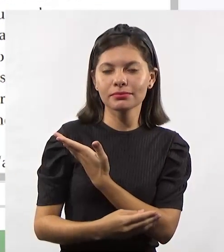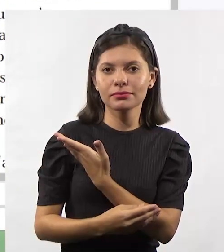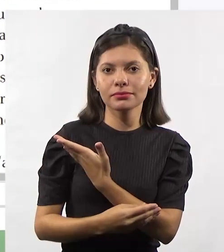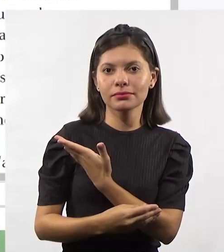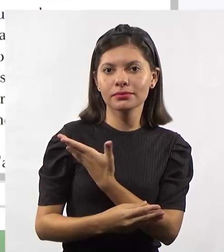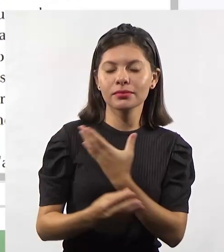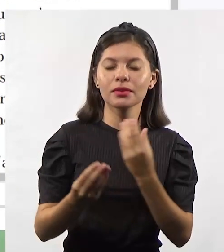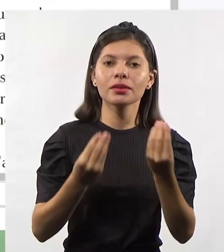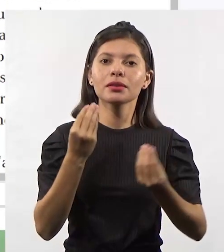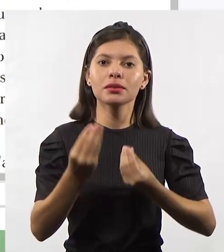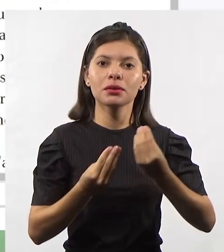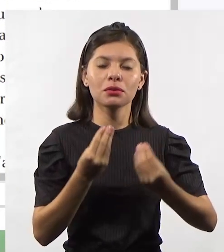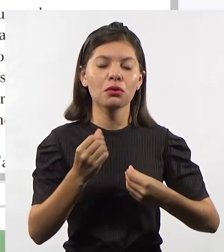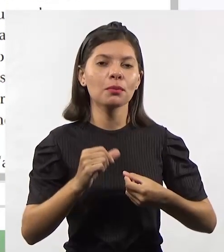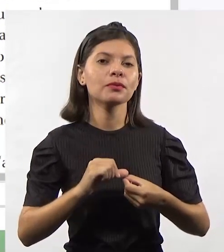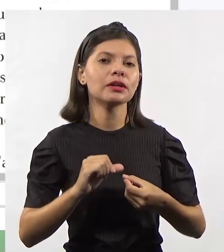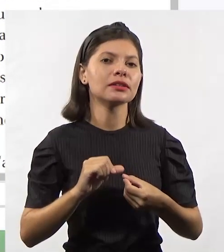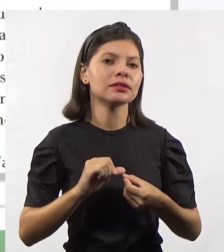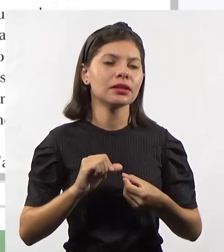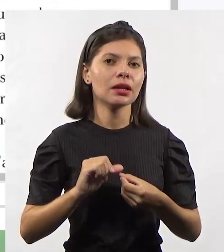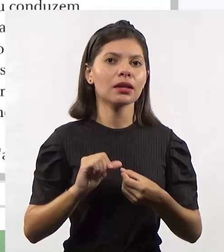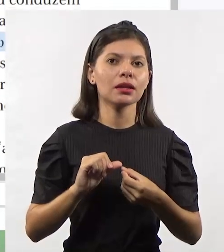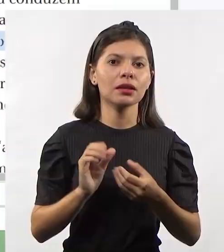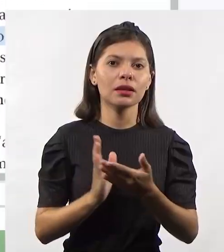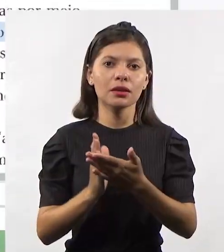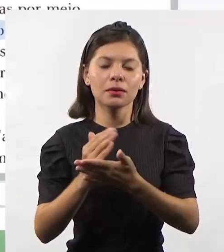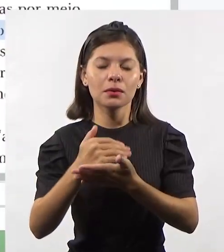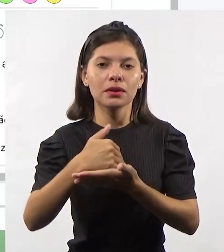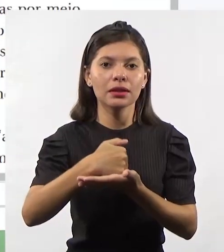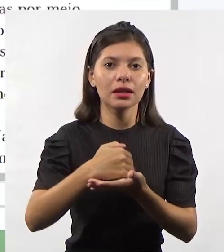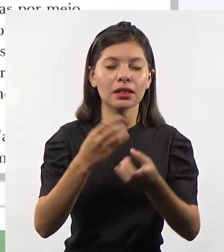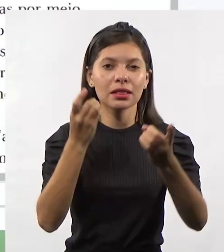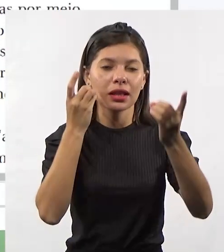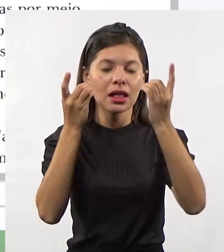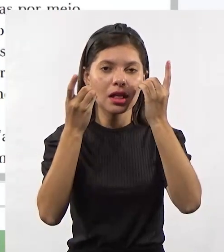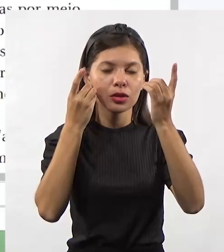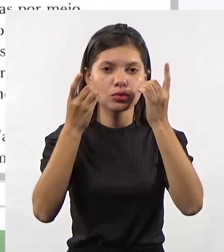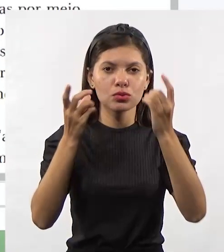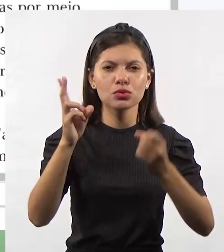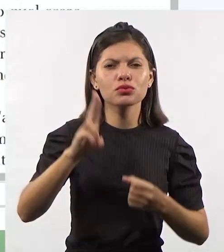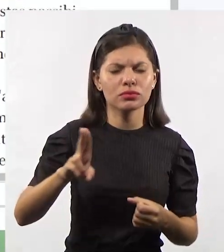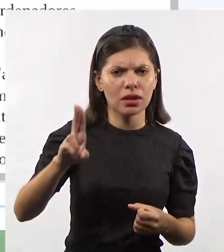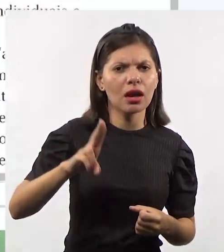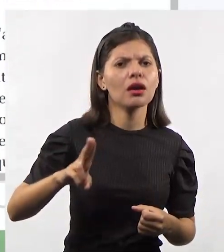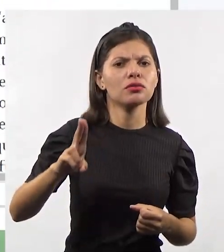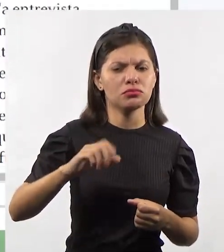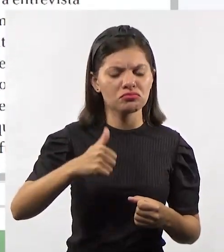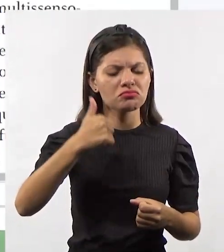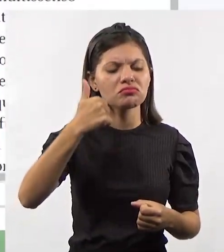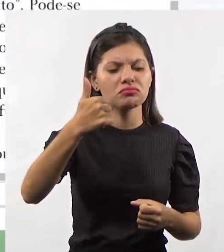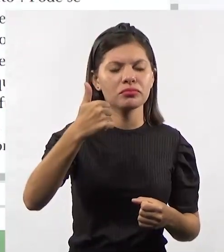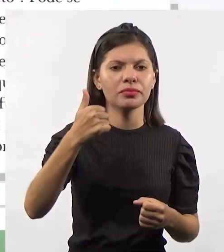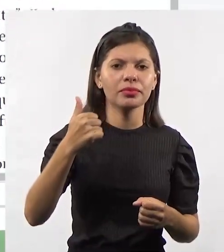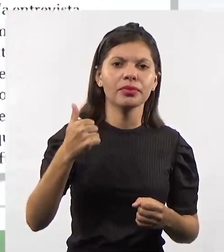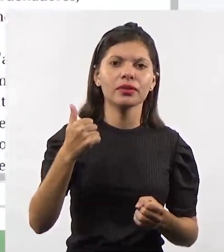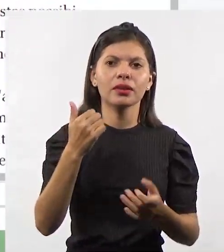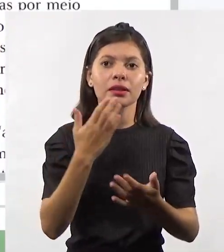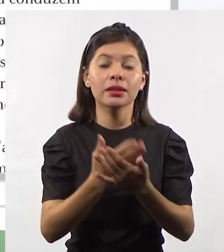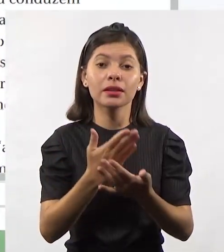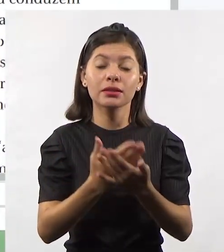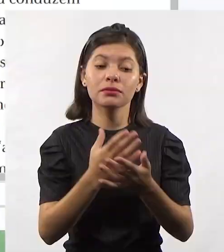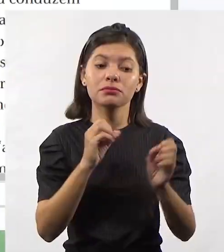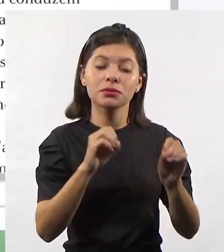que eu faço né como que eu coleto esses dados né bastante utilizada na educação então se você